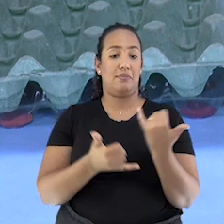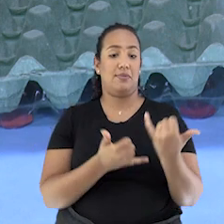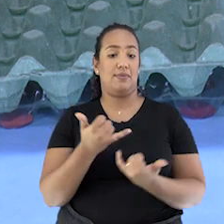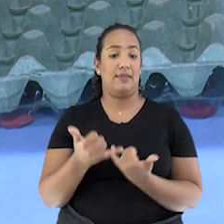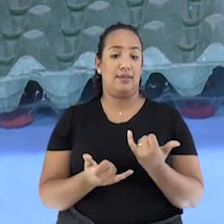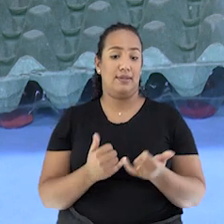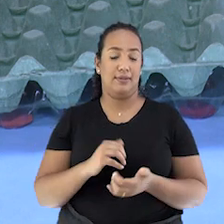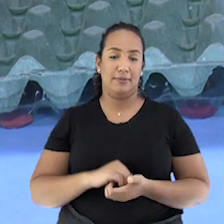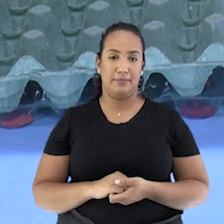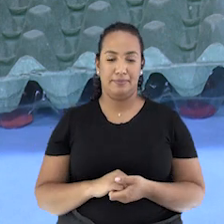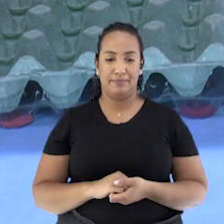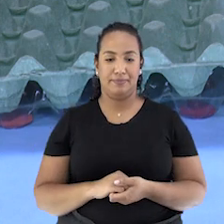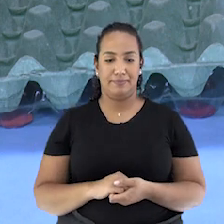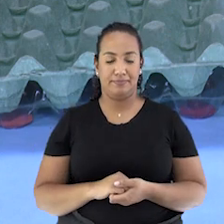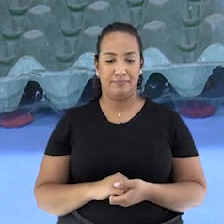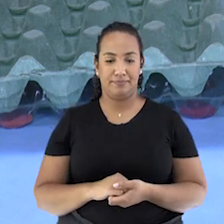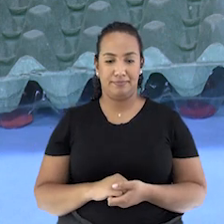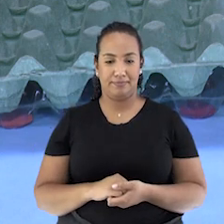esse primeiro joguinho. Vamos começar.